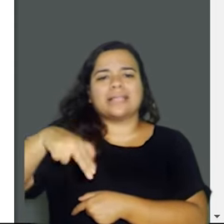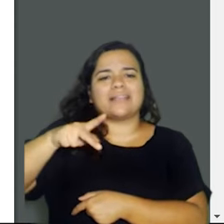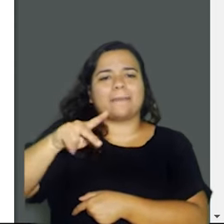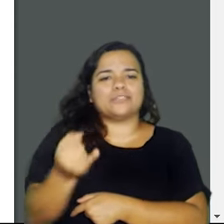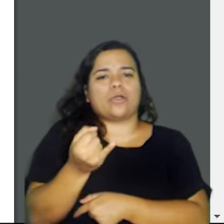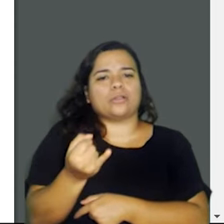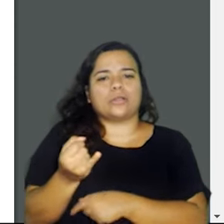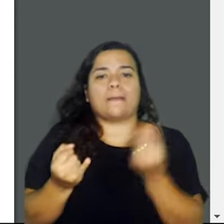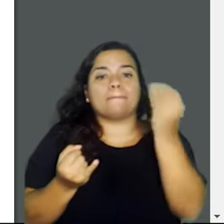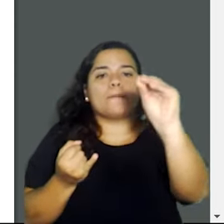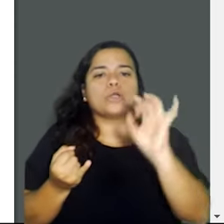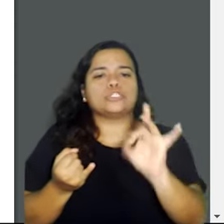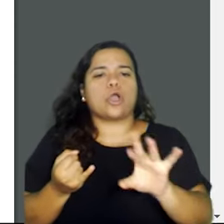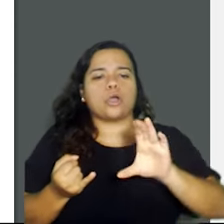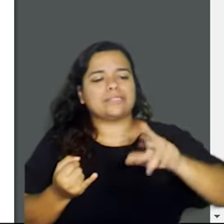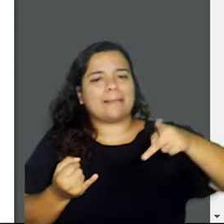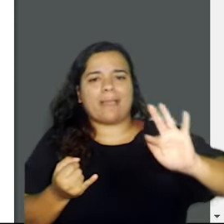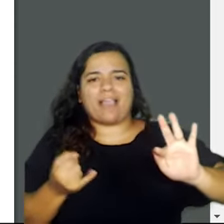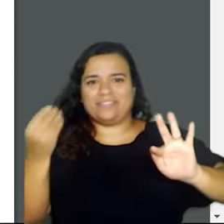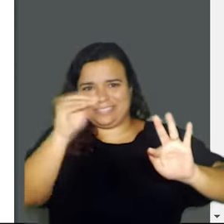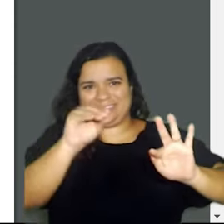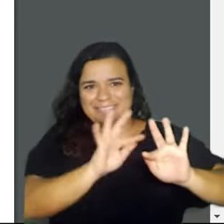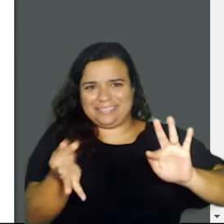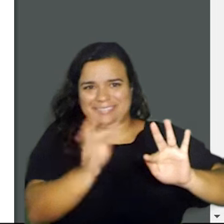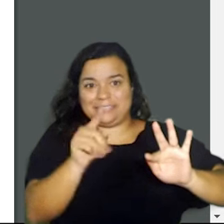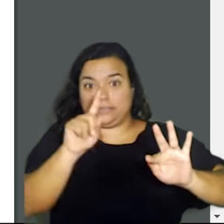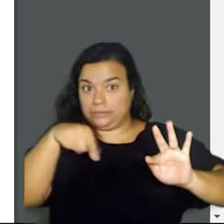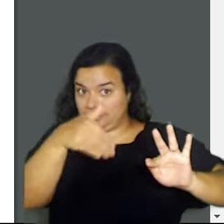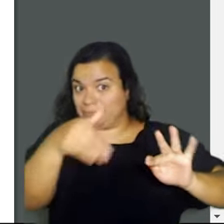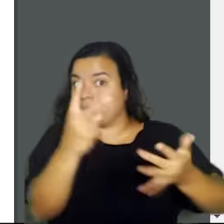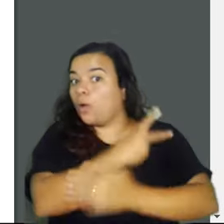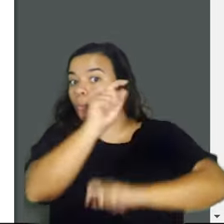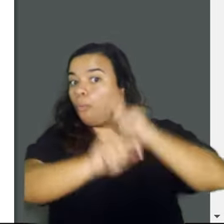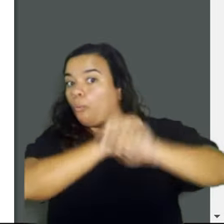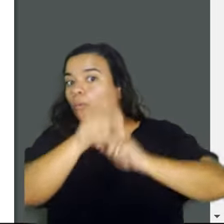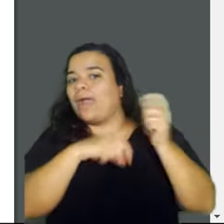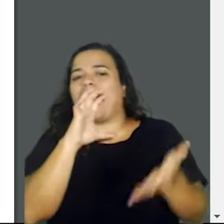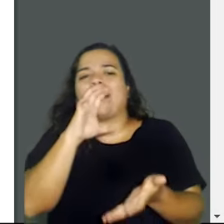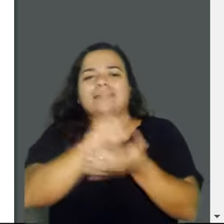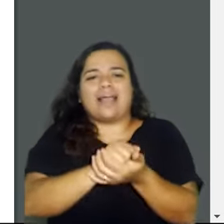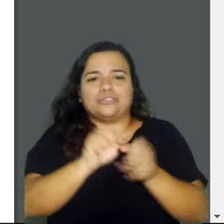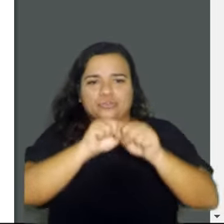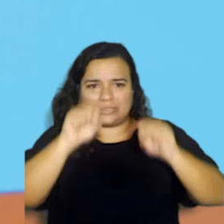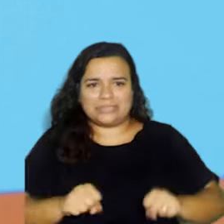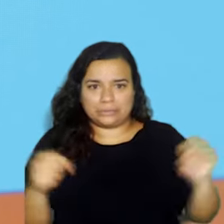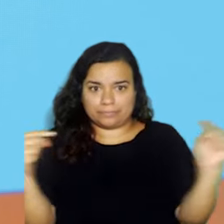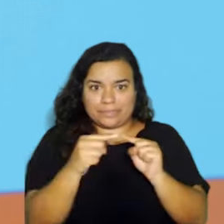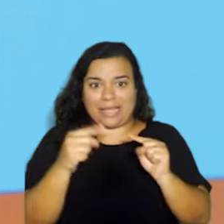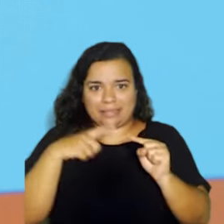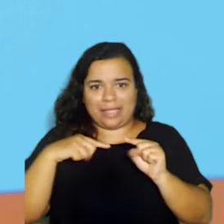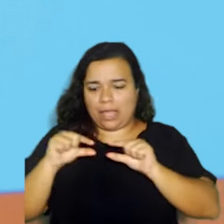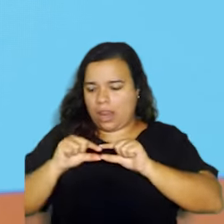aí ele sai e deixa o CPF aí o que que acontece lá adiante eu vou mostrar para vocês o cadastro do sistema ele vem